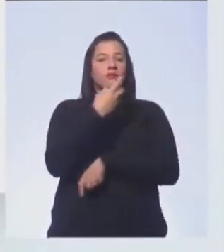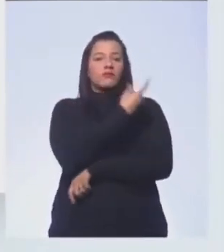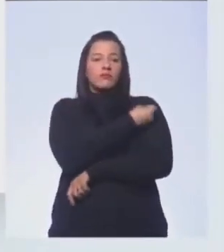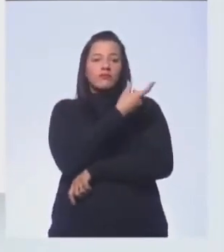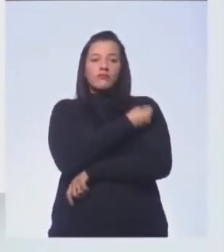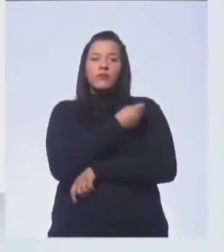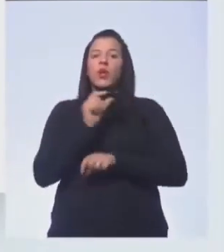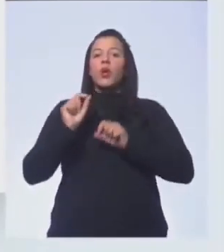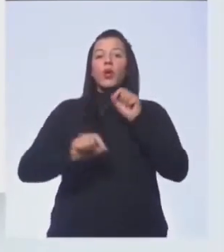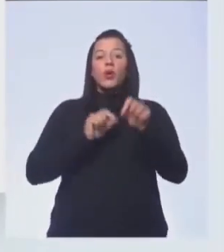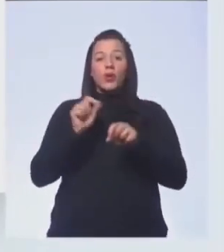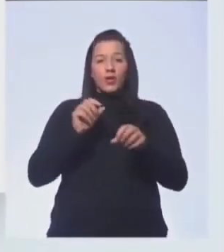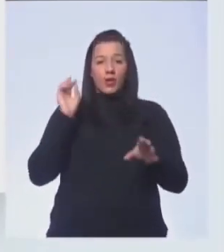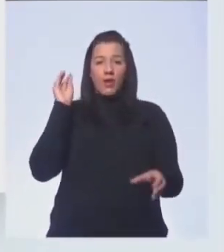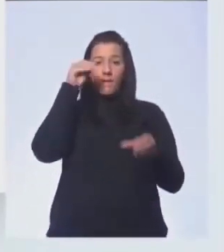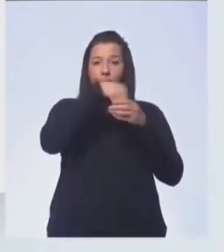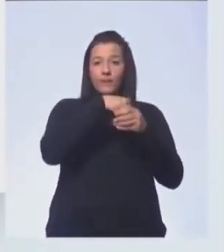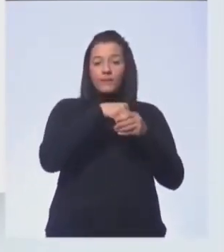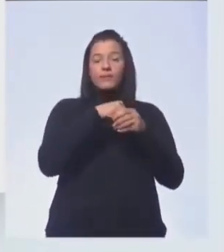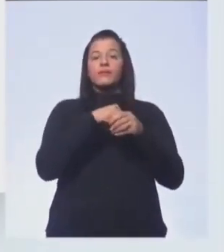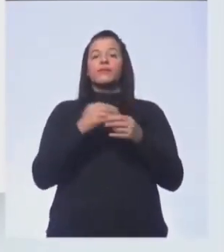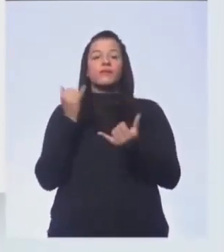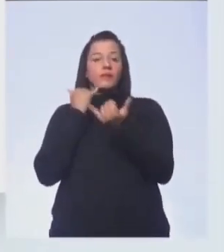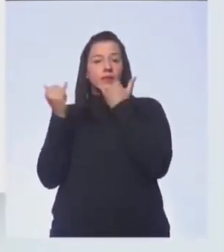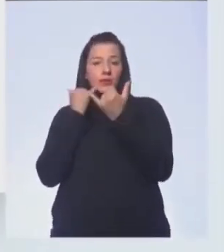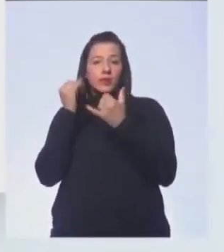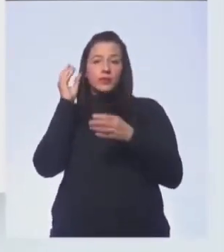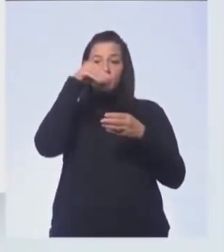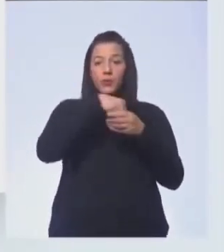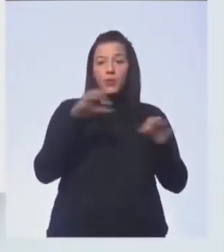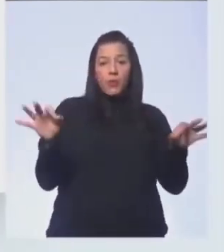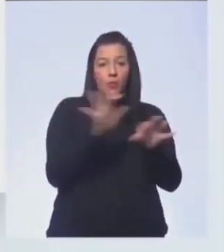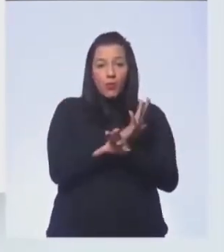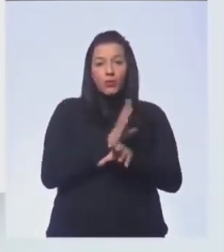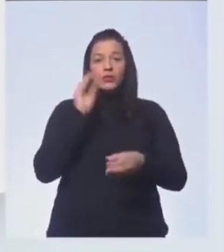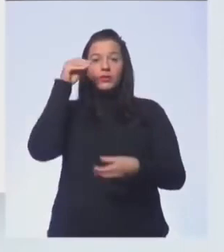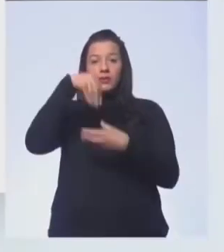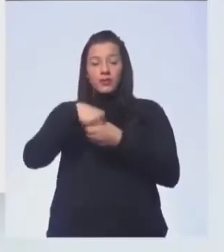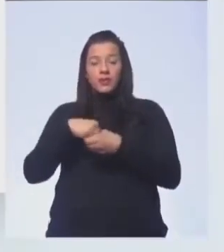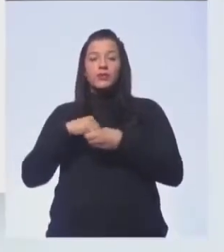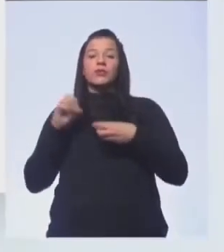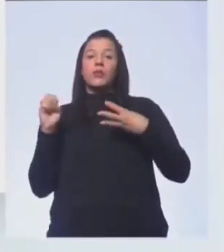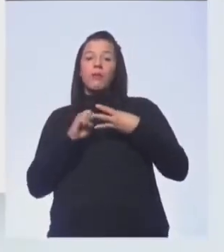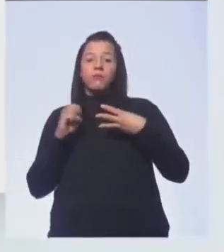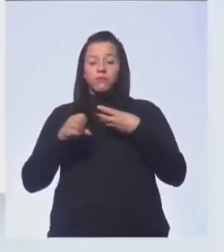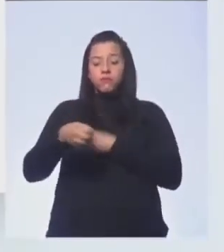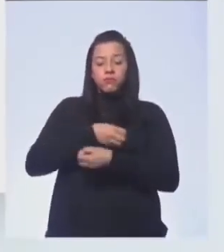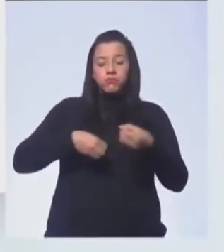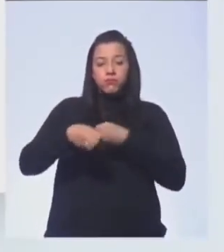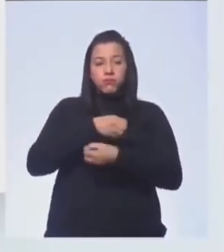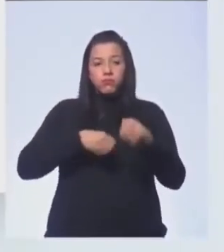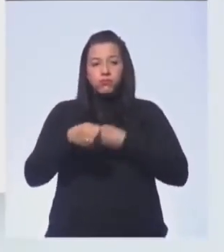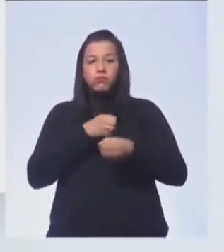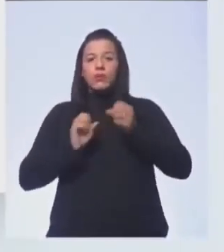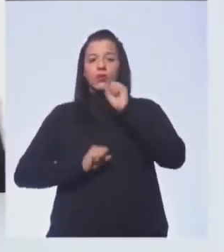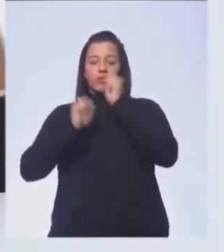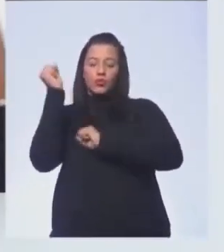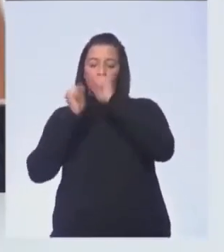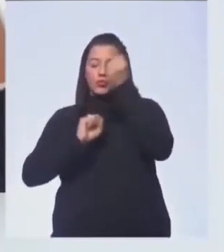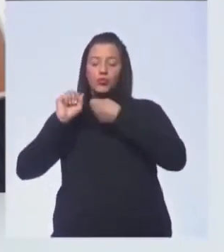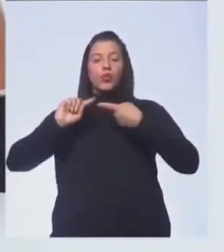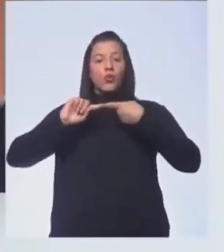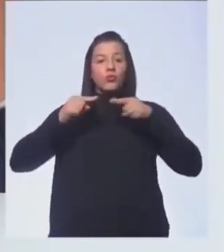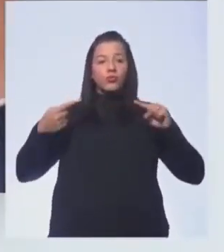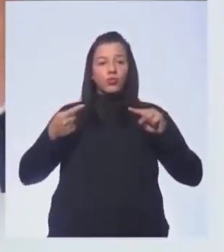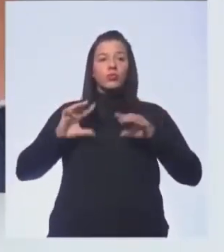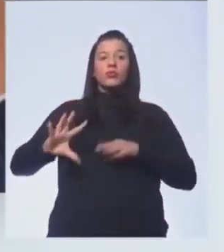uma mensagem pronta em forma de RNA dentro das nossas células para interagir com essas máquinas, com os ribossomos.